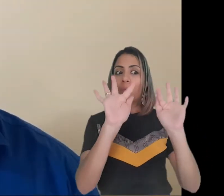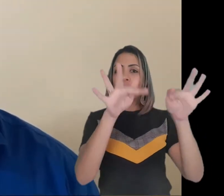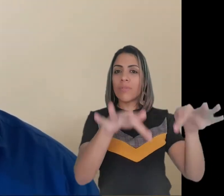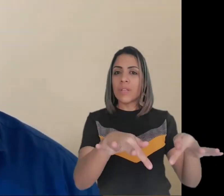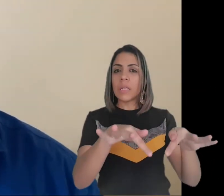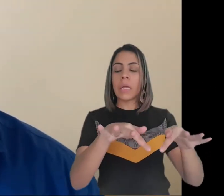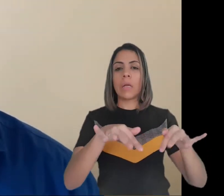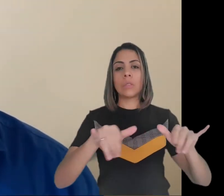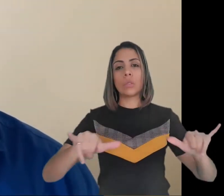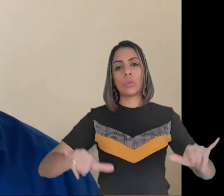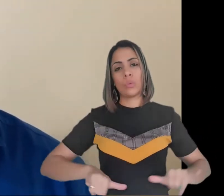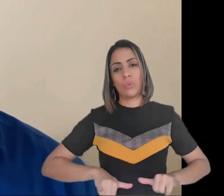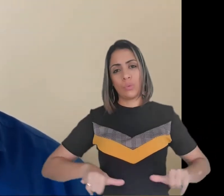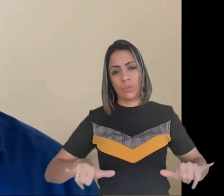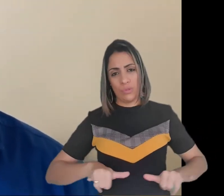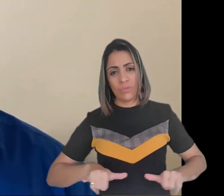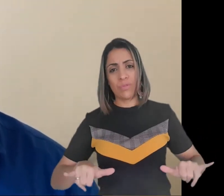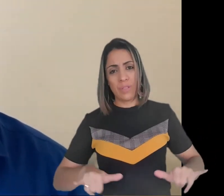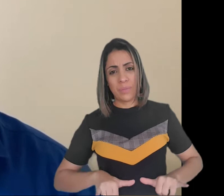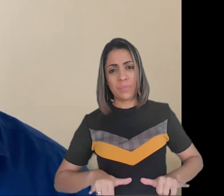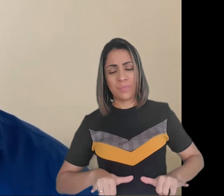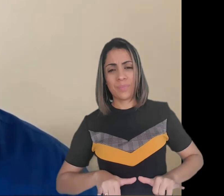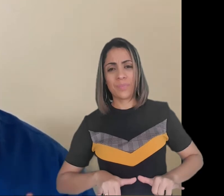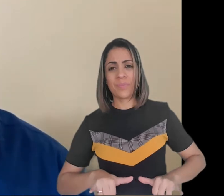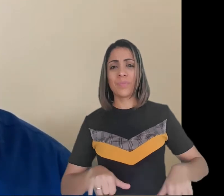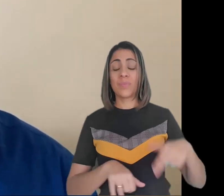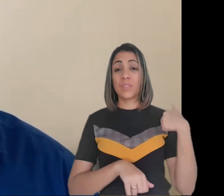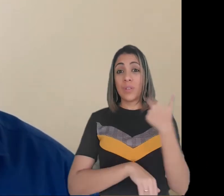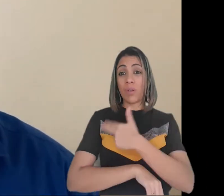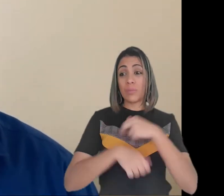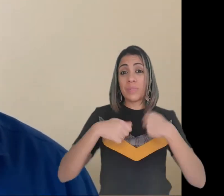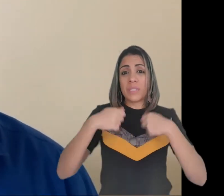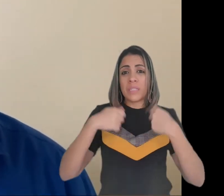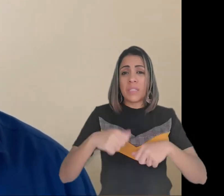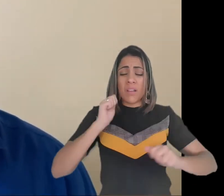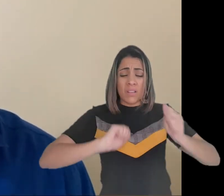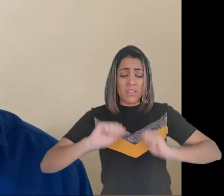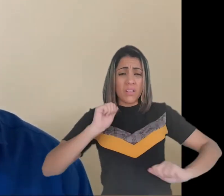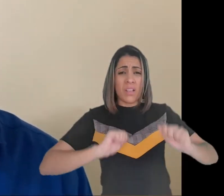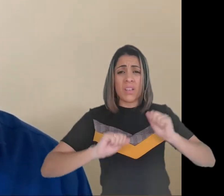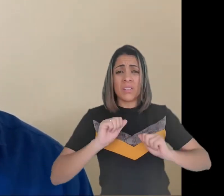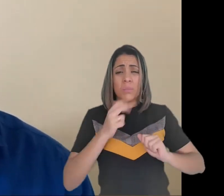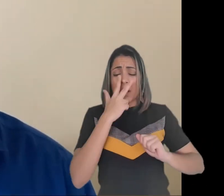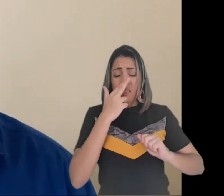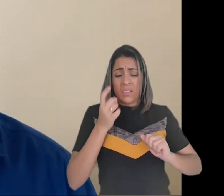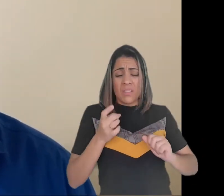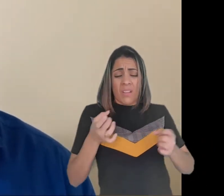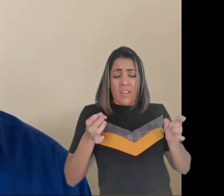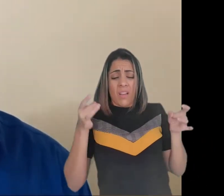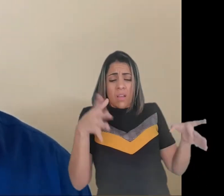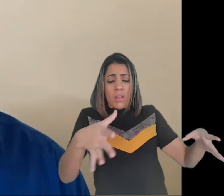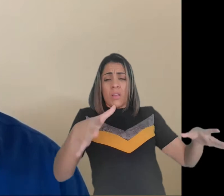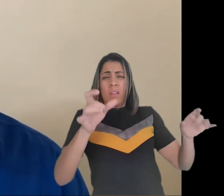ainda. E o que está por trás disso é exatamente o desejo de a gente se livrar da ansiedade, como se ela fosse algo